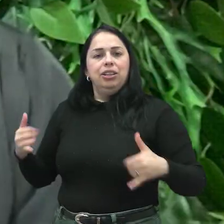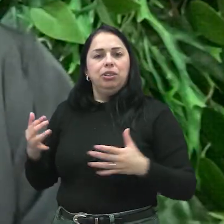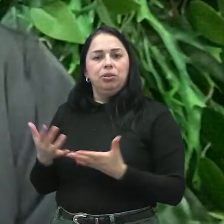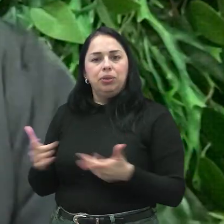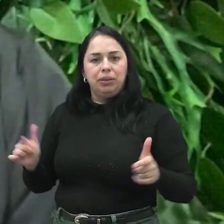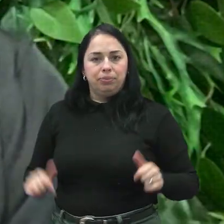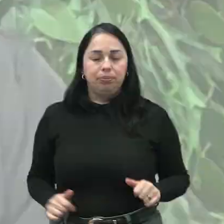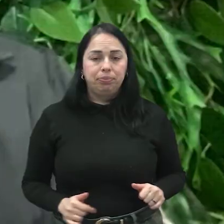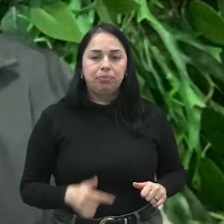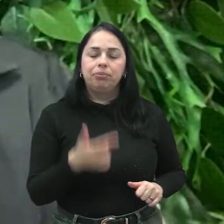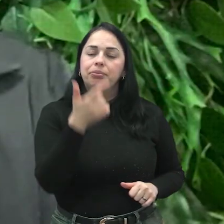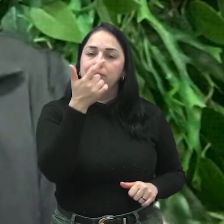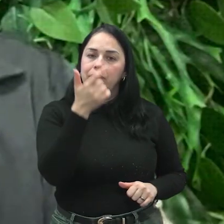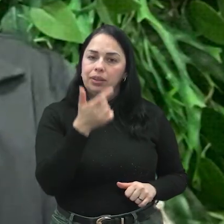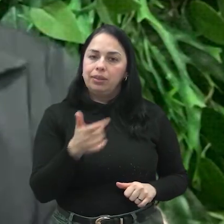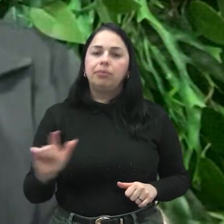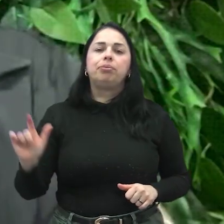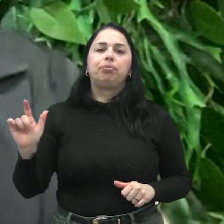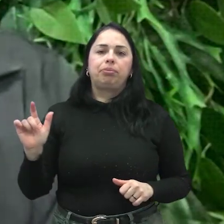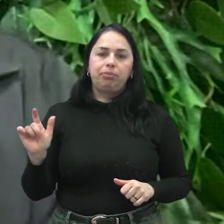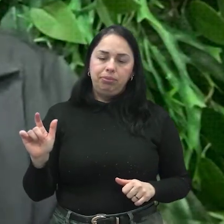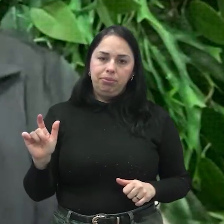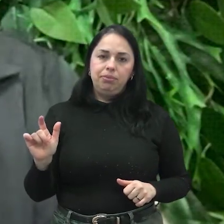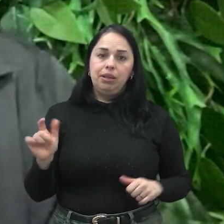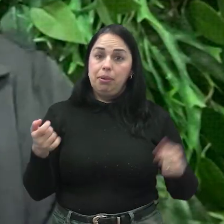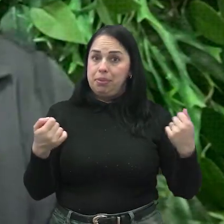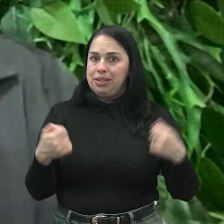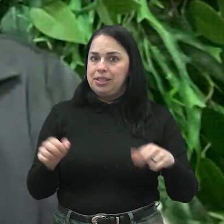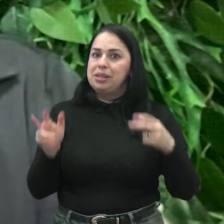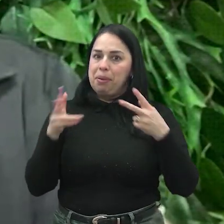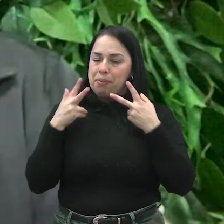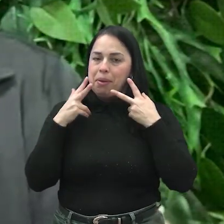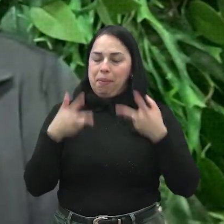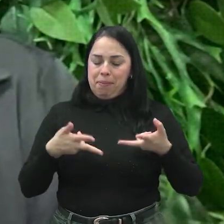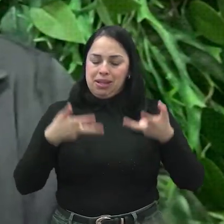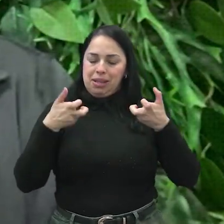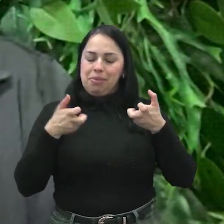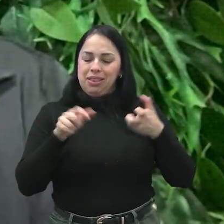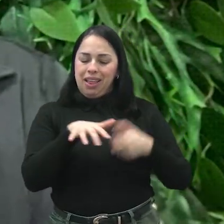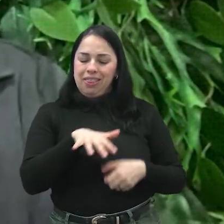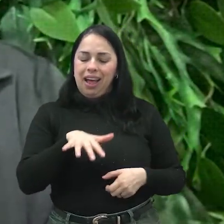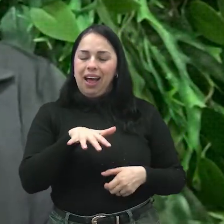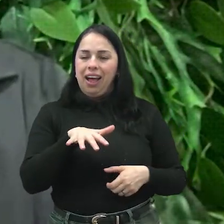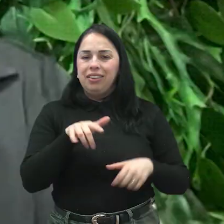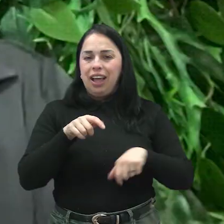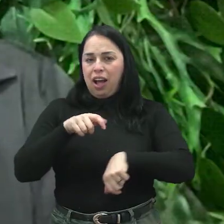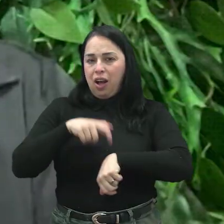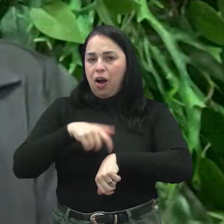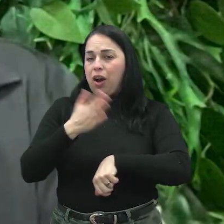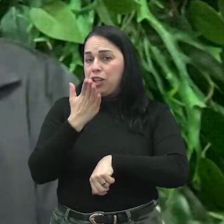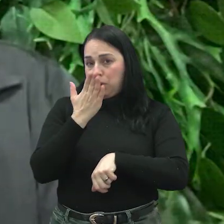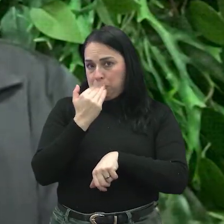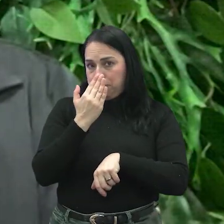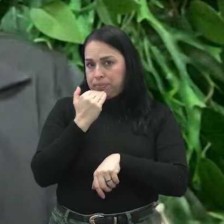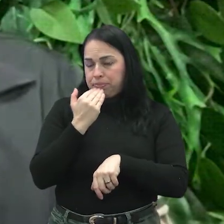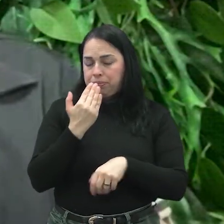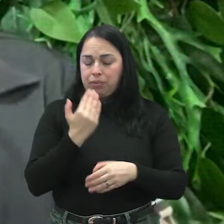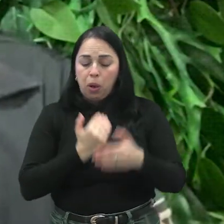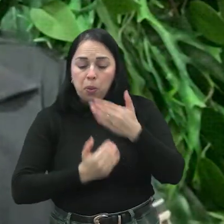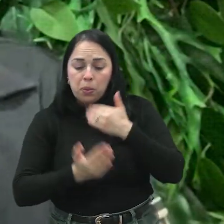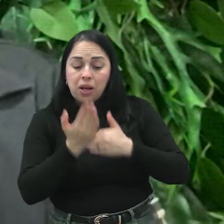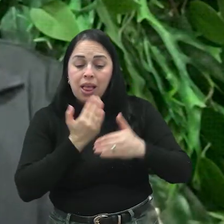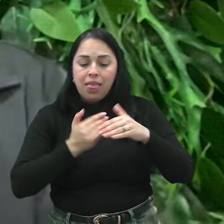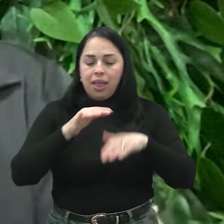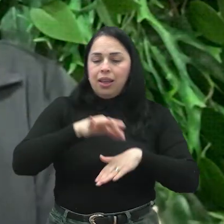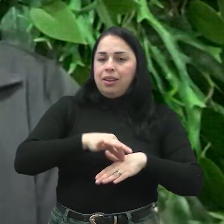estou utilizando ela. O outro fator que a gente tem que observar nessa alimentação é a quantidade de proteína que a gente